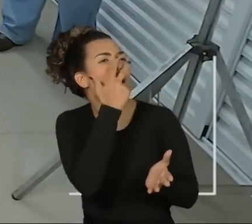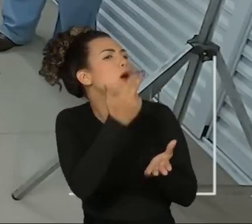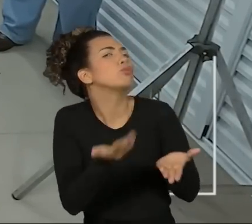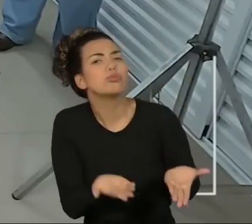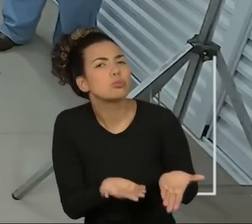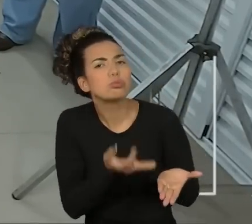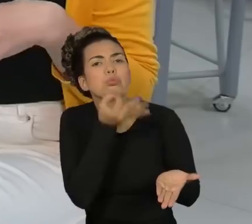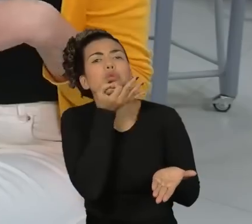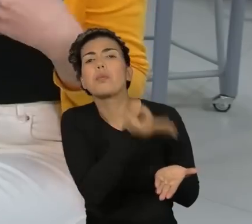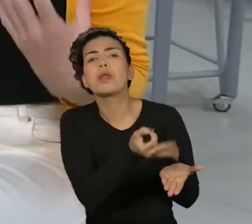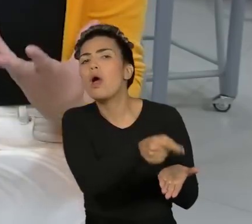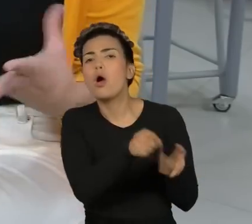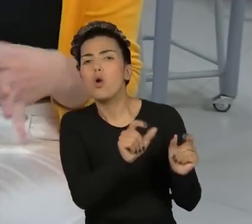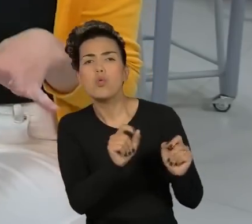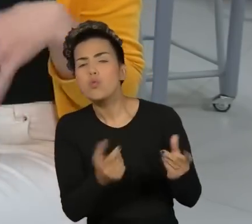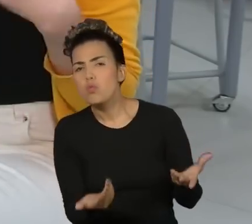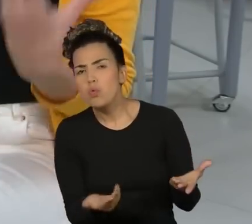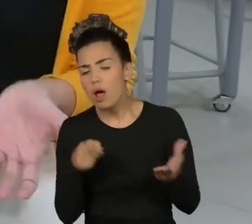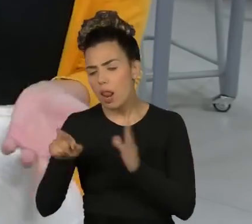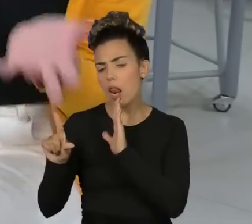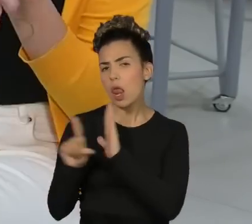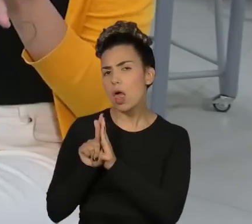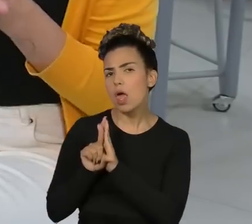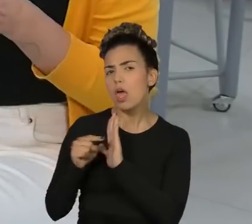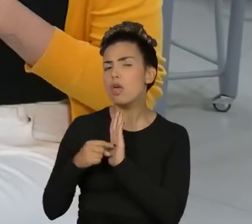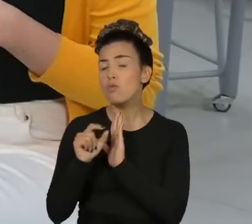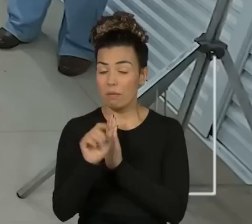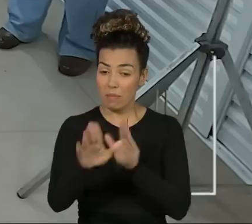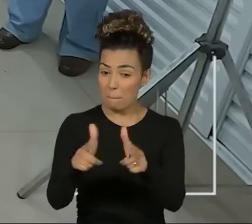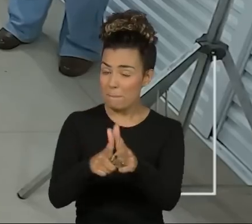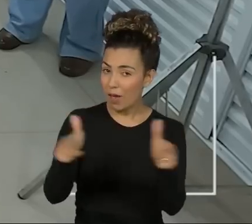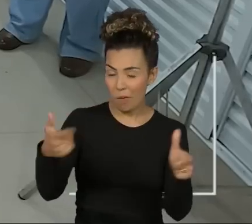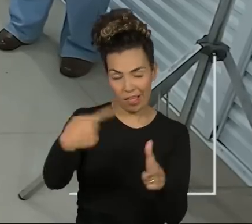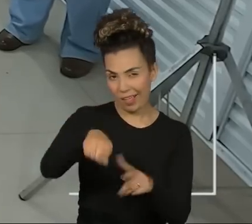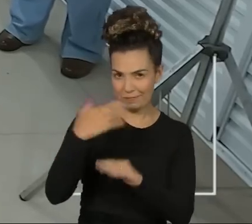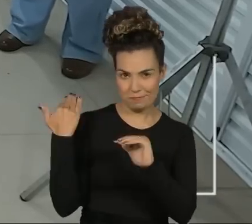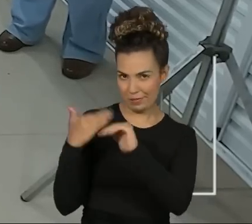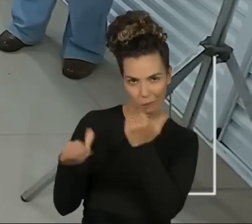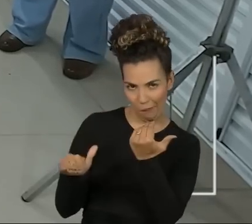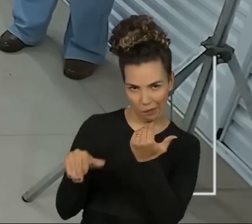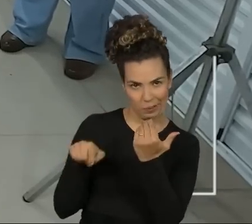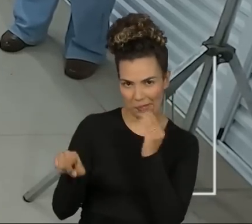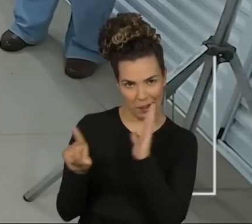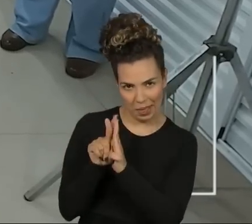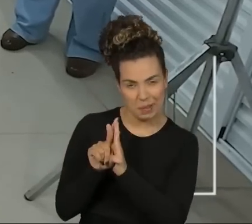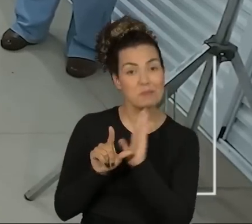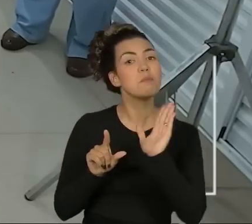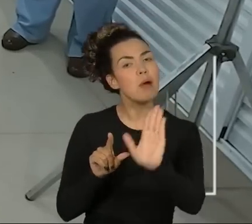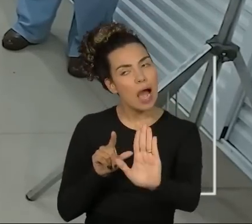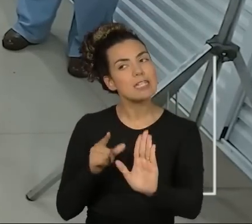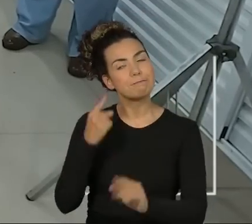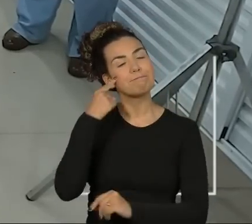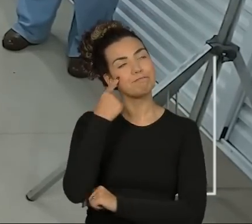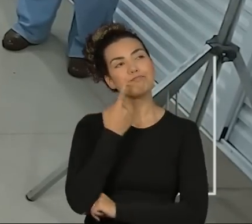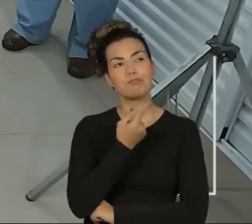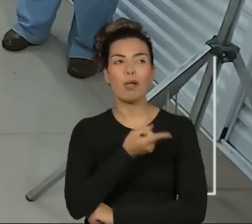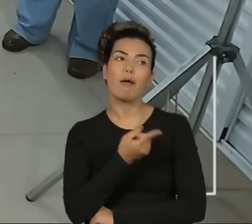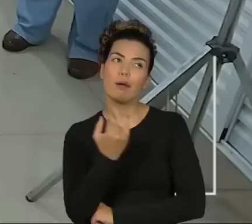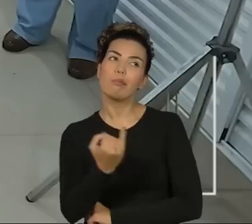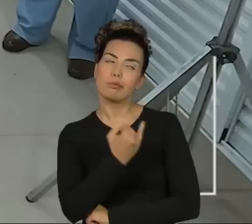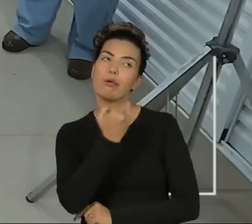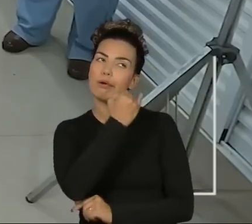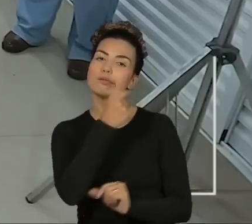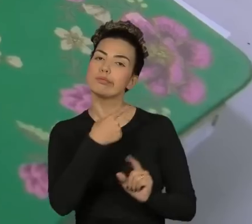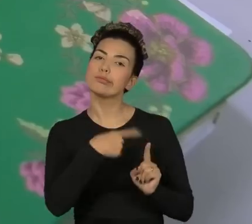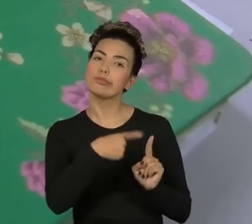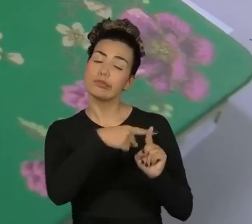da lei. E a maioria é contra, mas, ao mesmo tempo, vê esse lado positivo, porque todo mundo concorda